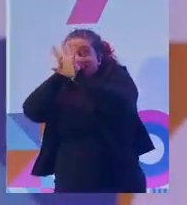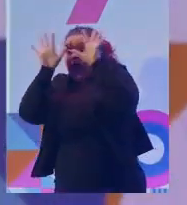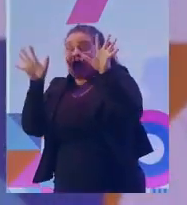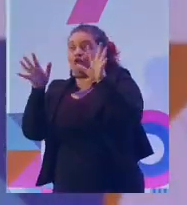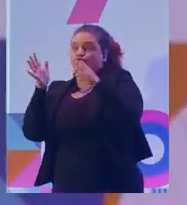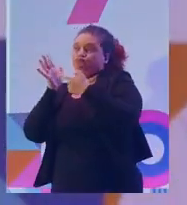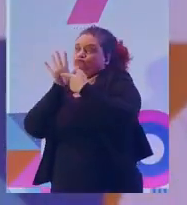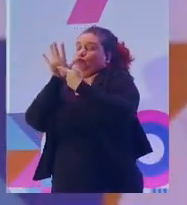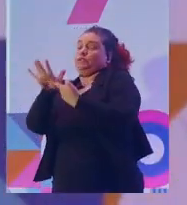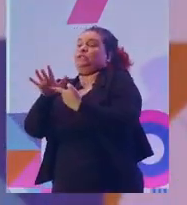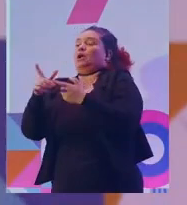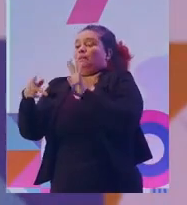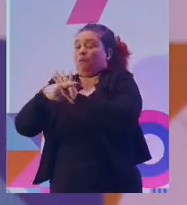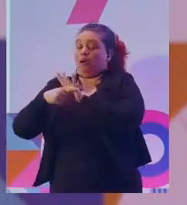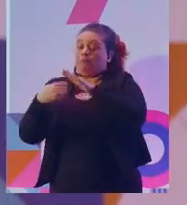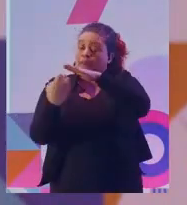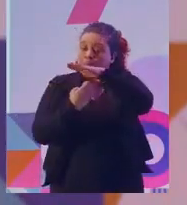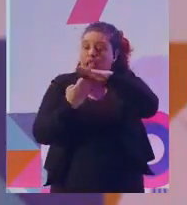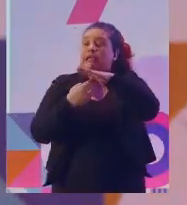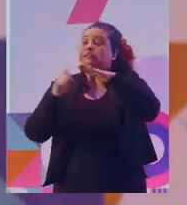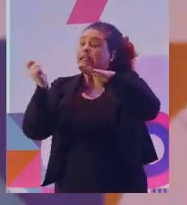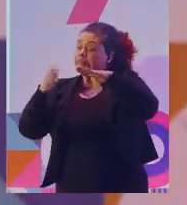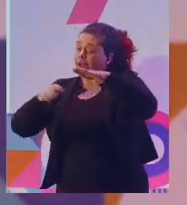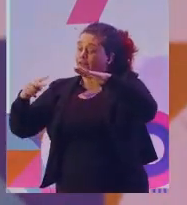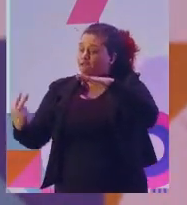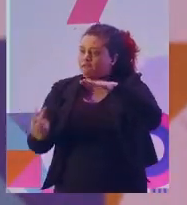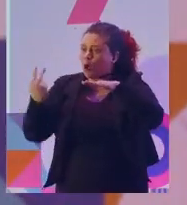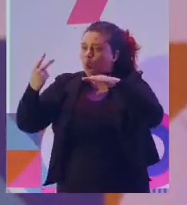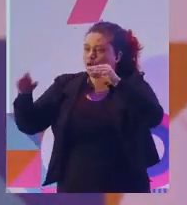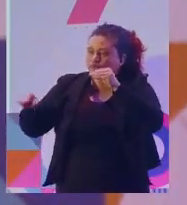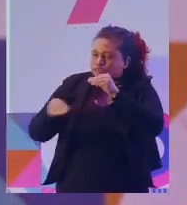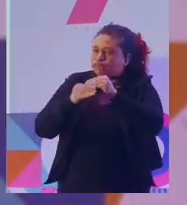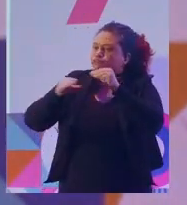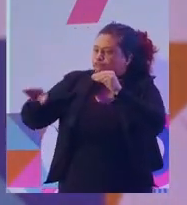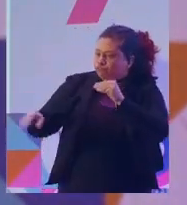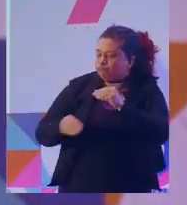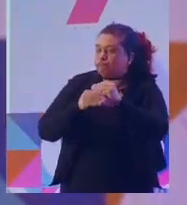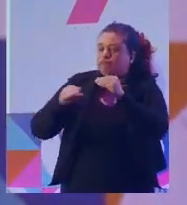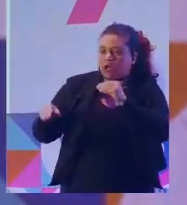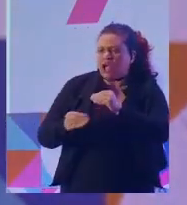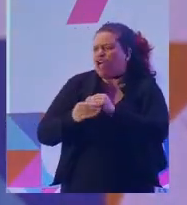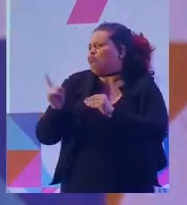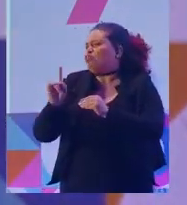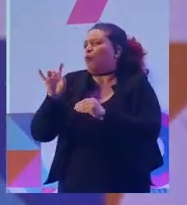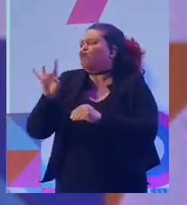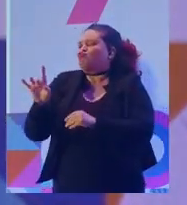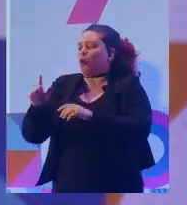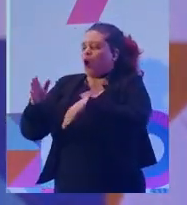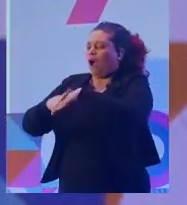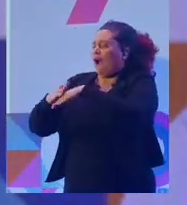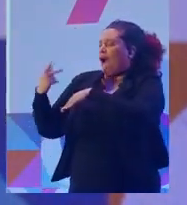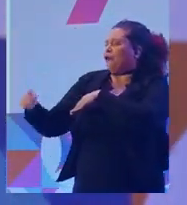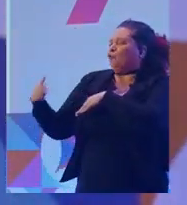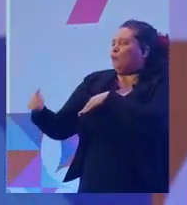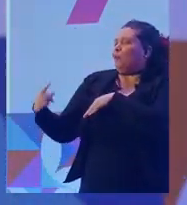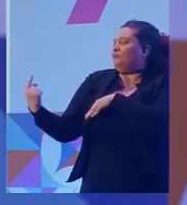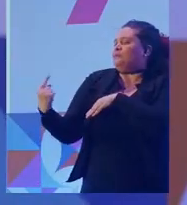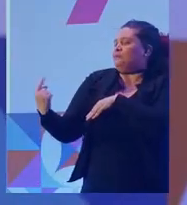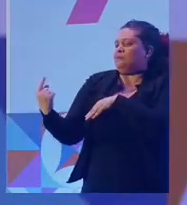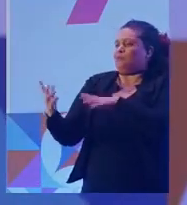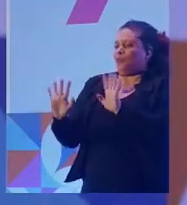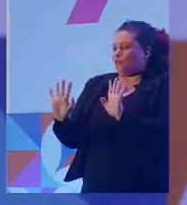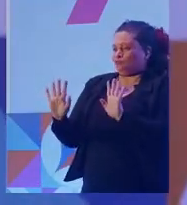identificadas na organização e agregam um valor claro para a organização. E não só uma automatização, um script ou um